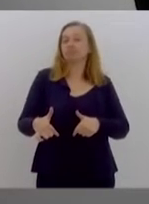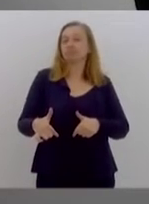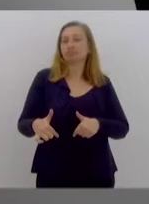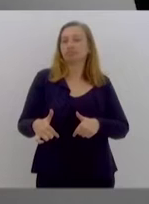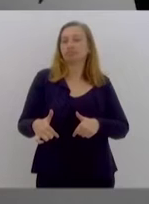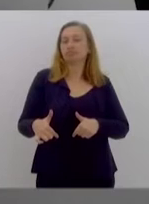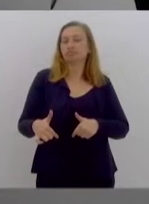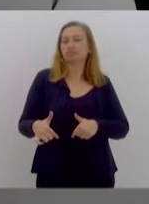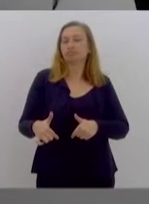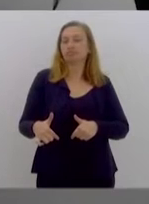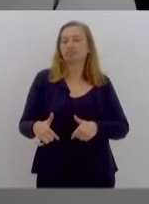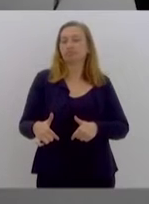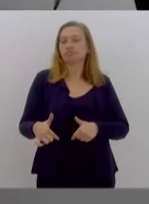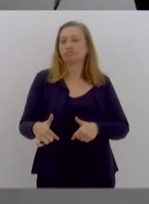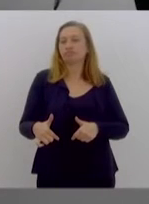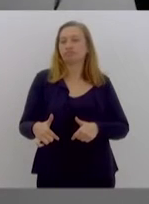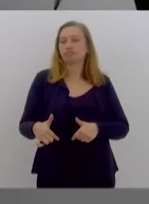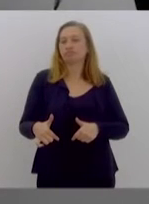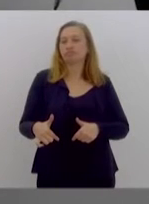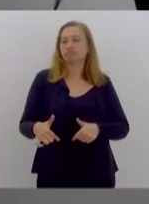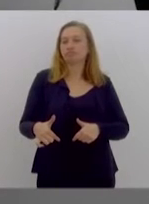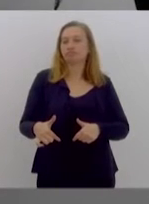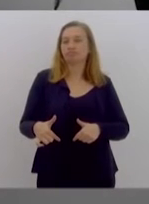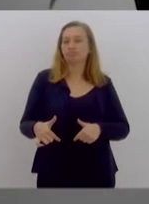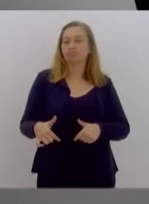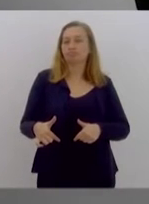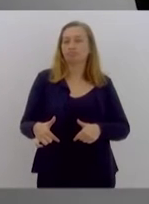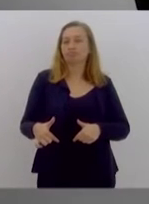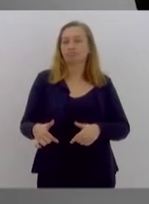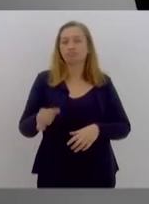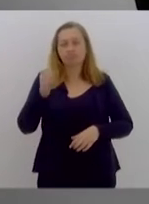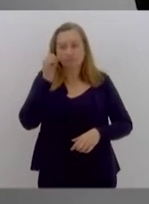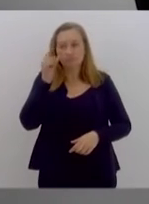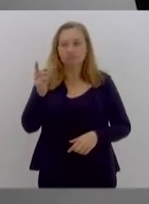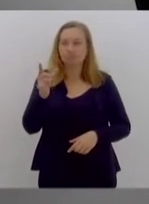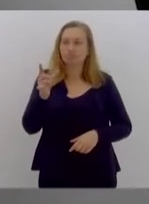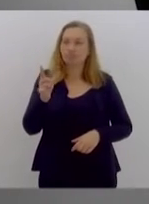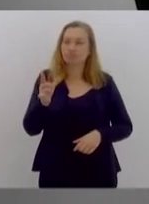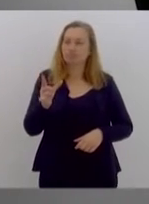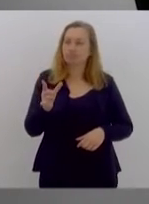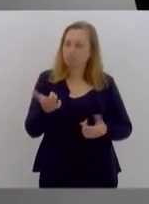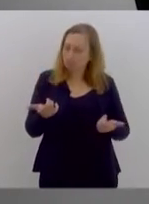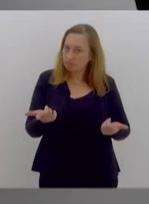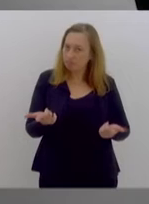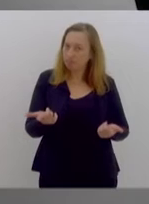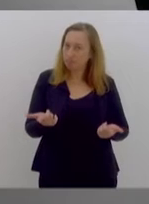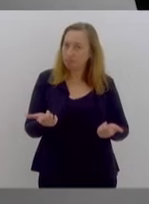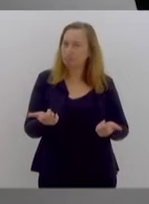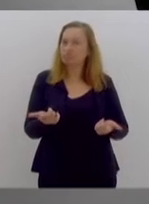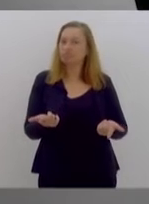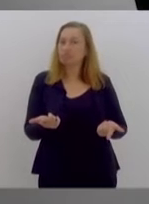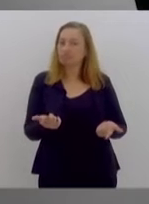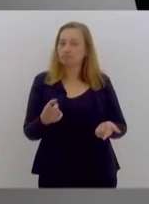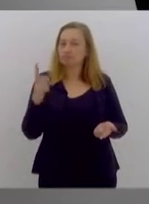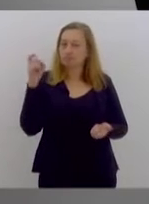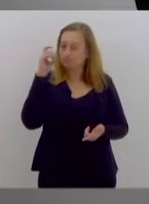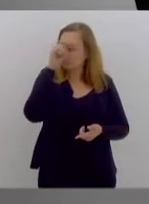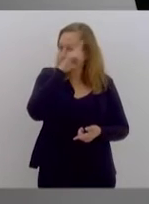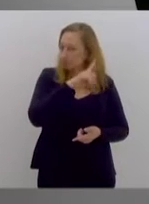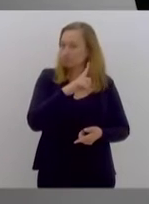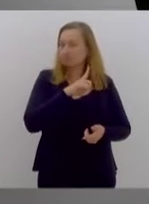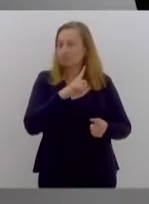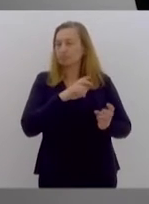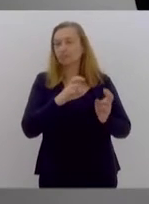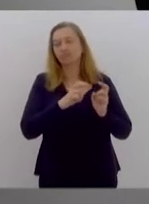tava deitado e acordar para um drama que desorganiza todo o sistema de